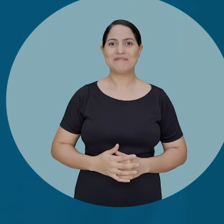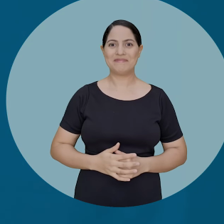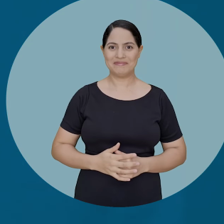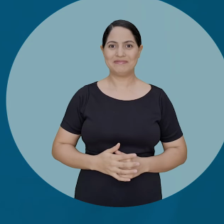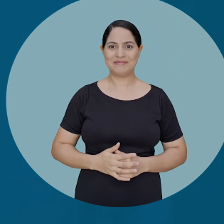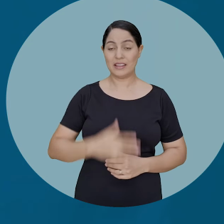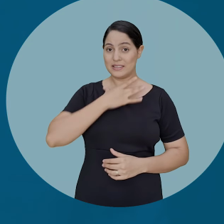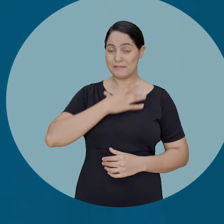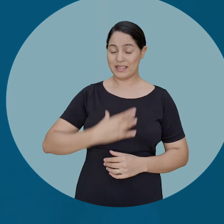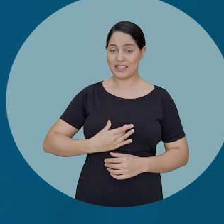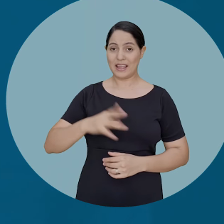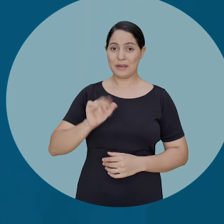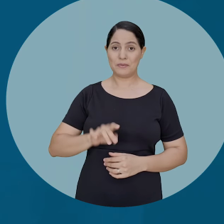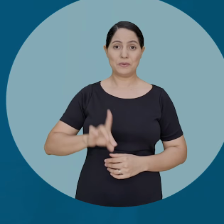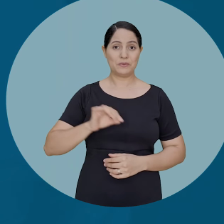Medalha Raimundo Faoro